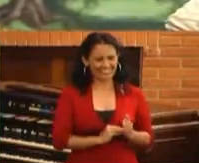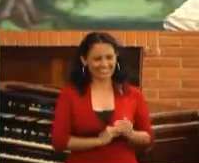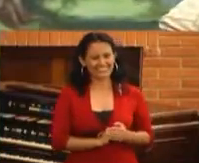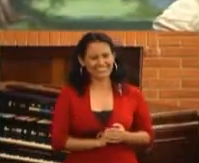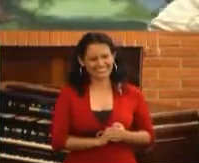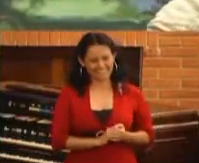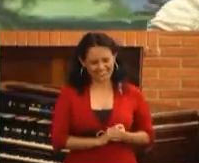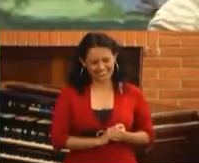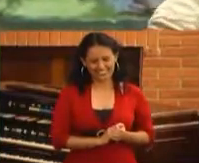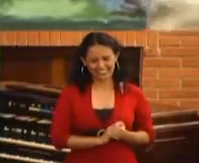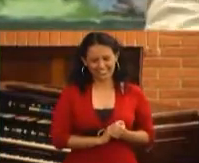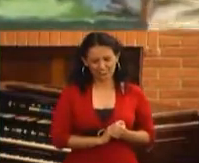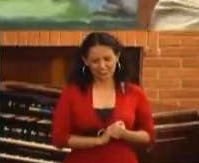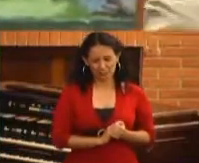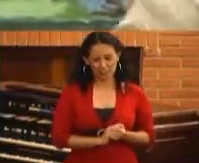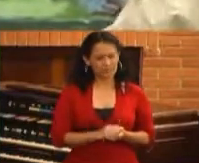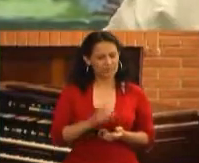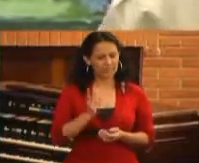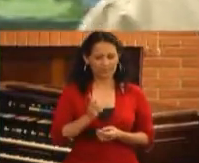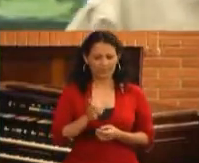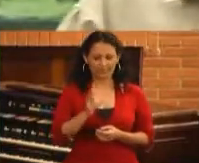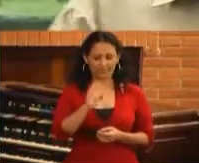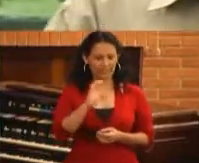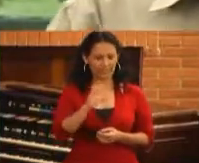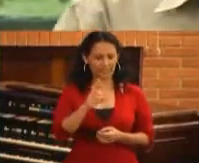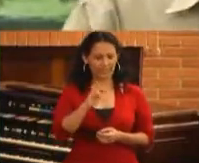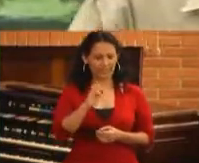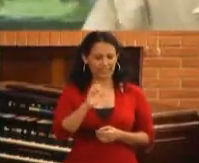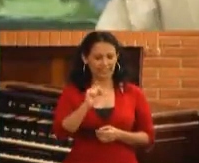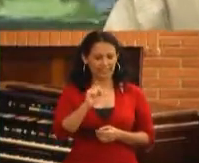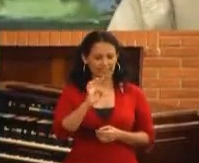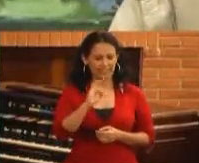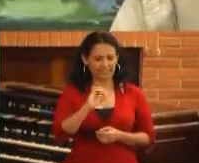mas o fundamento não muda, é Cristo.